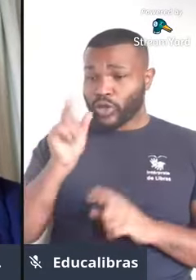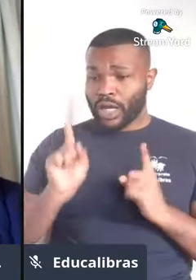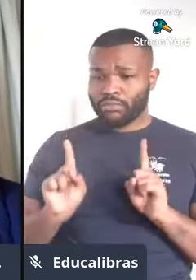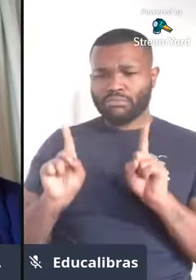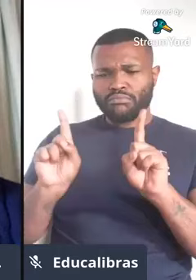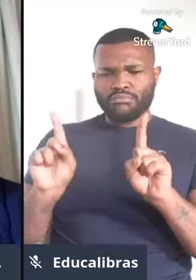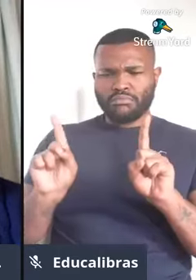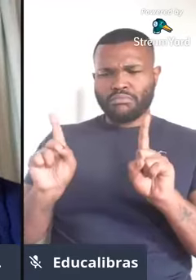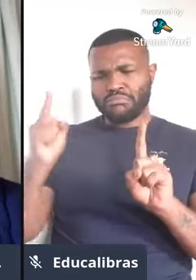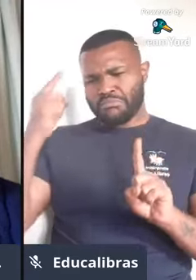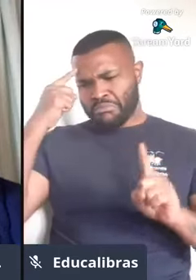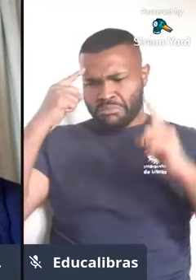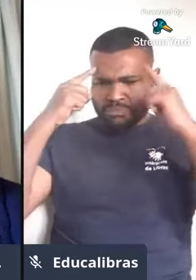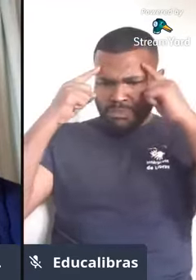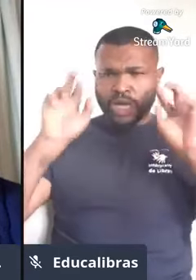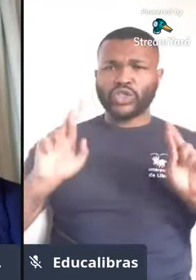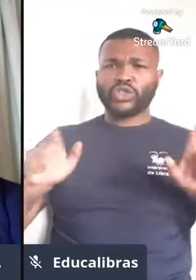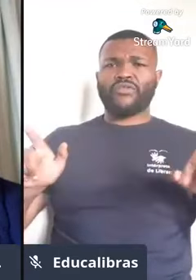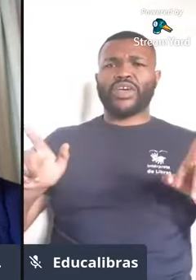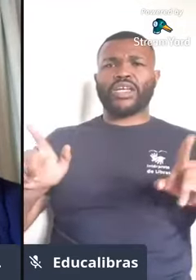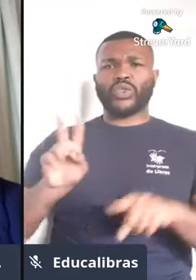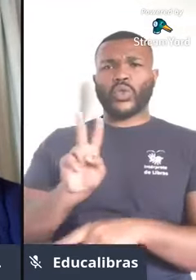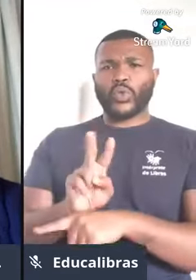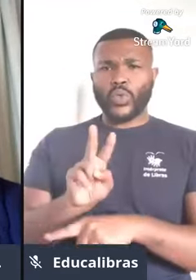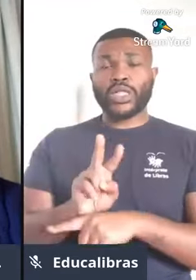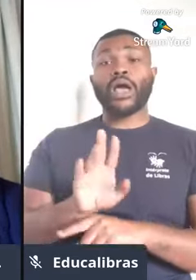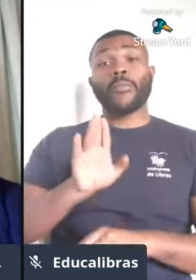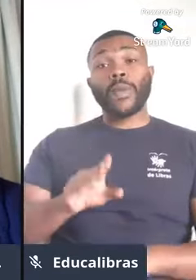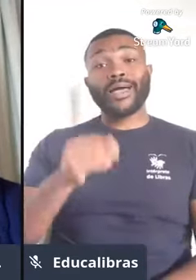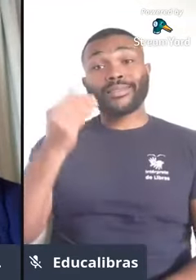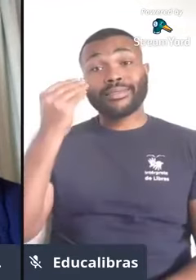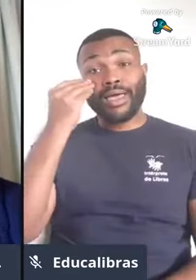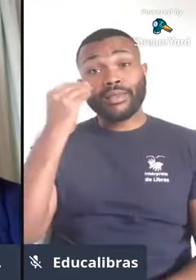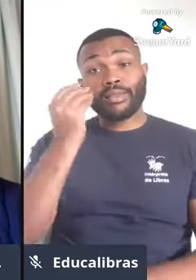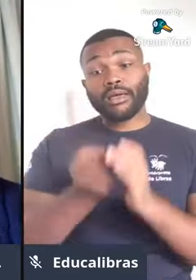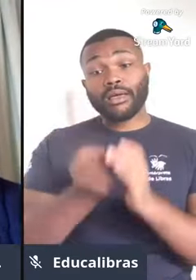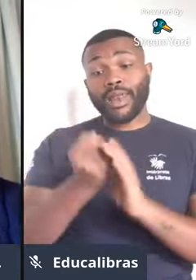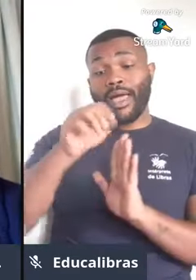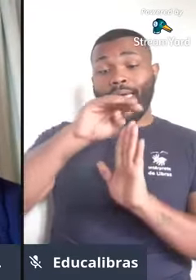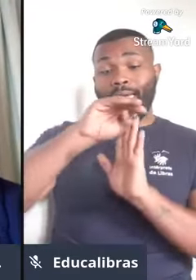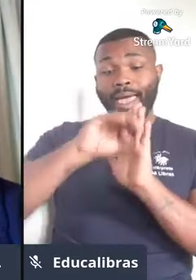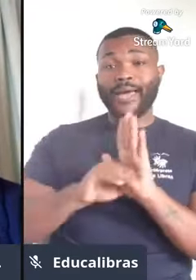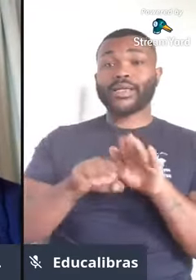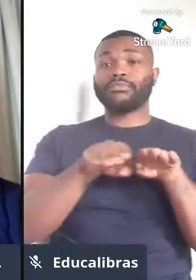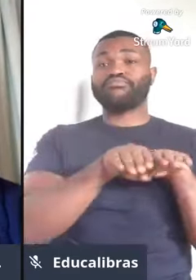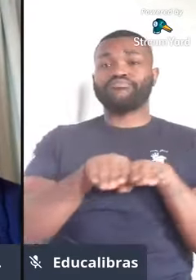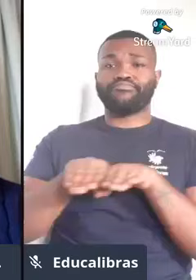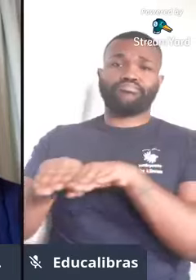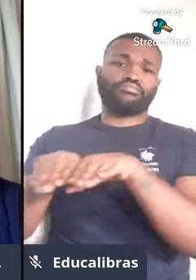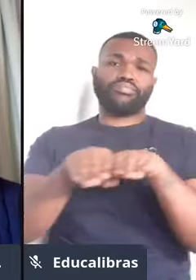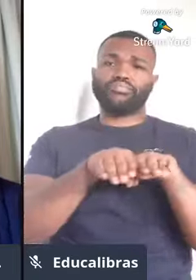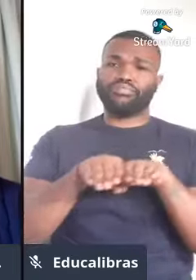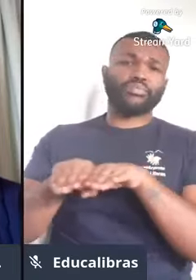eu insisto que nós buscamos construir critérios que sejam únicos, porque nem poderia ser diferente,